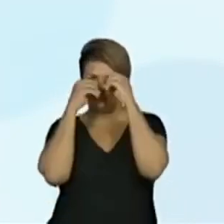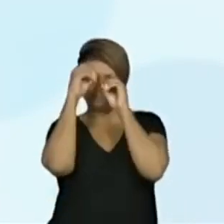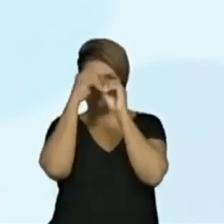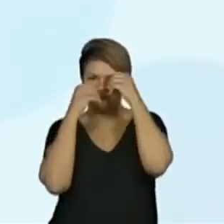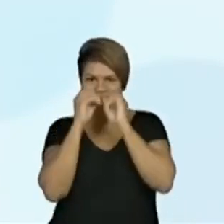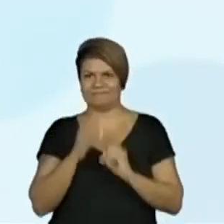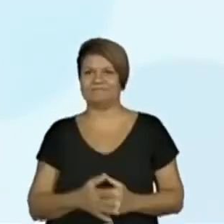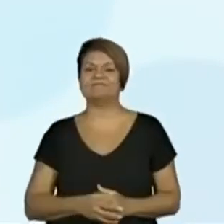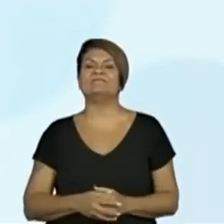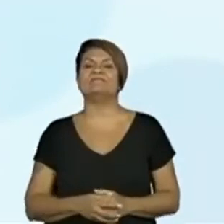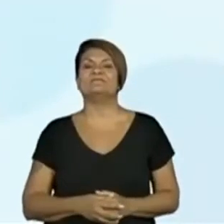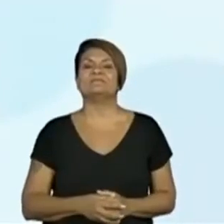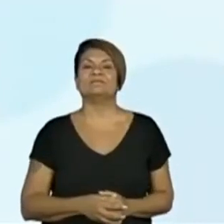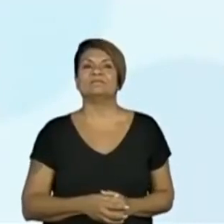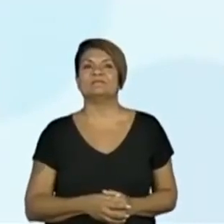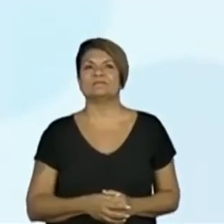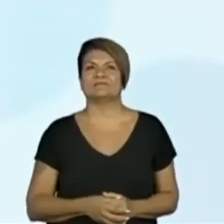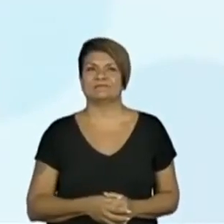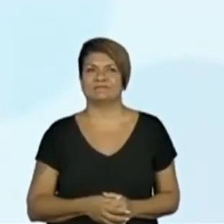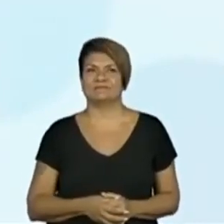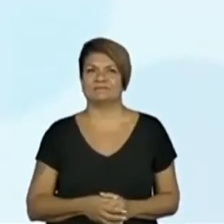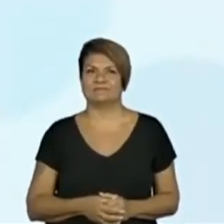belezinha.